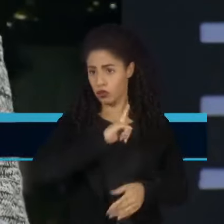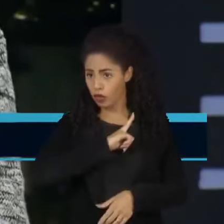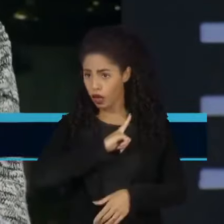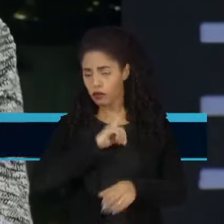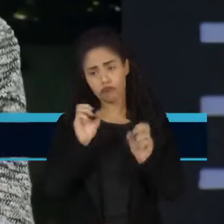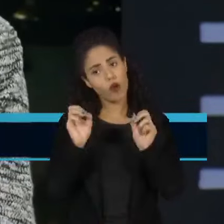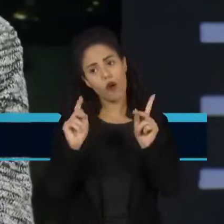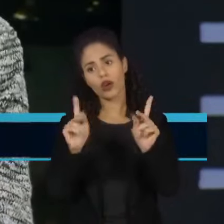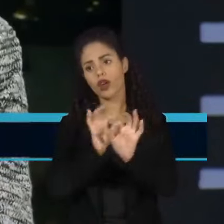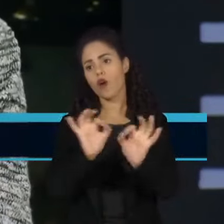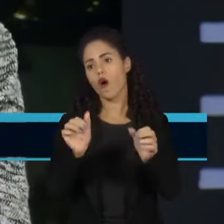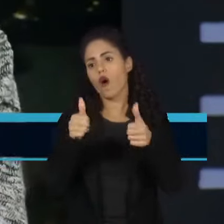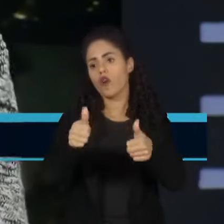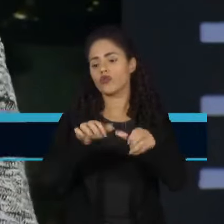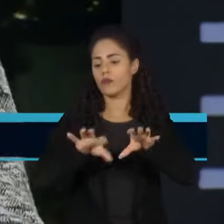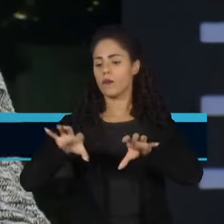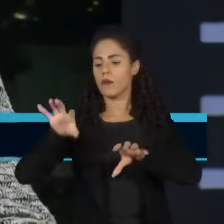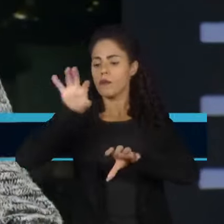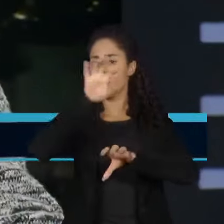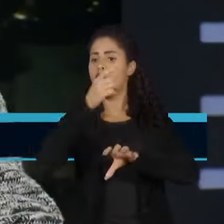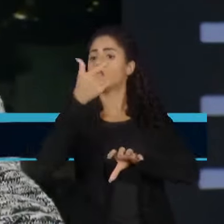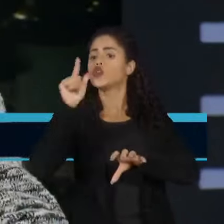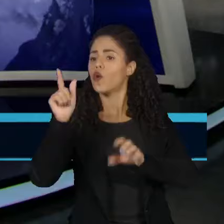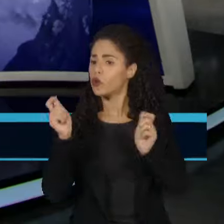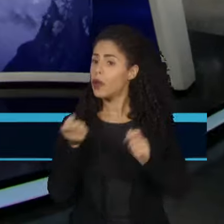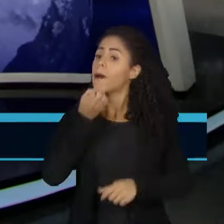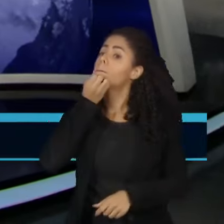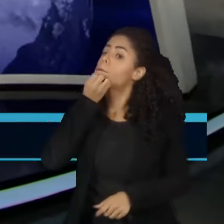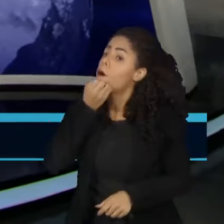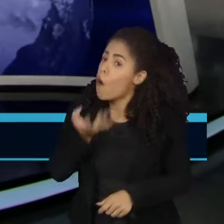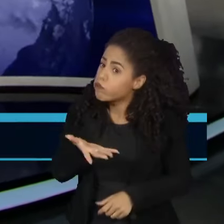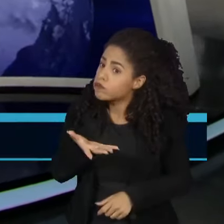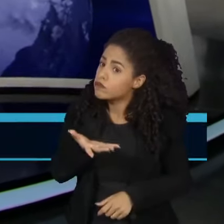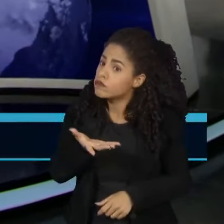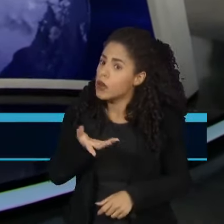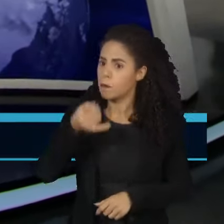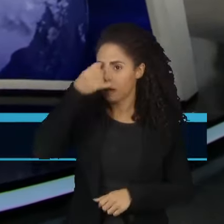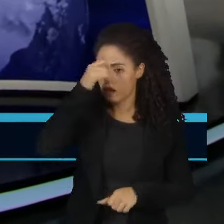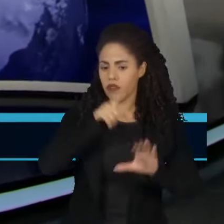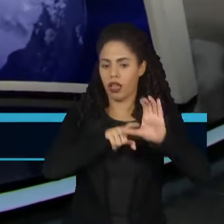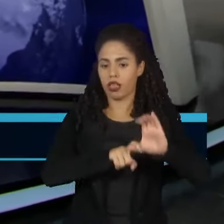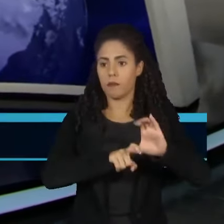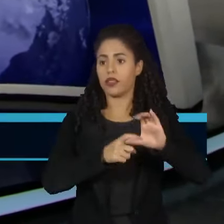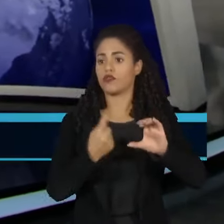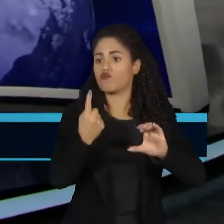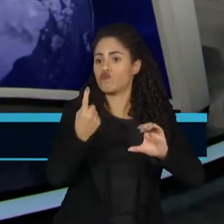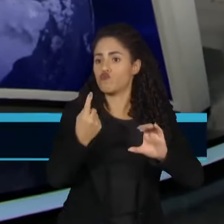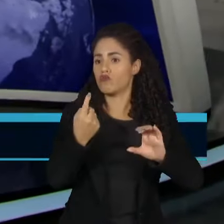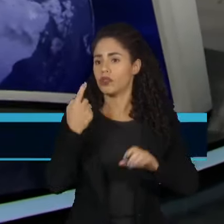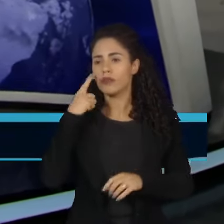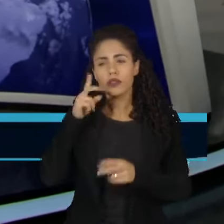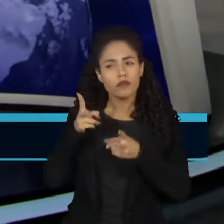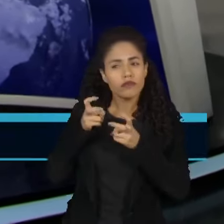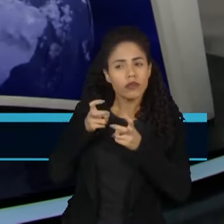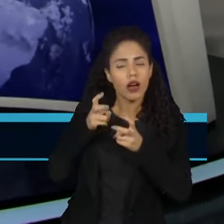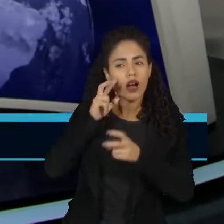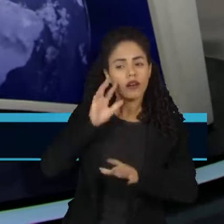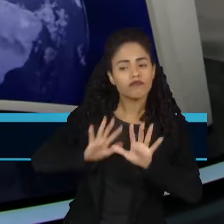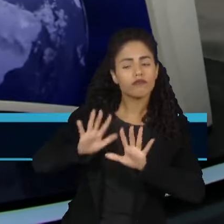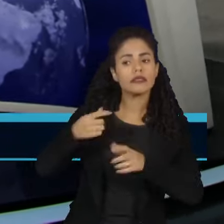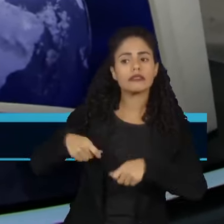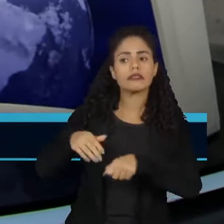financiar em outros estados, melhor. É bom você ter também competição interna. Agora, tem que tomar cuidado, tem que ouvir. Eu acho que não